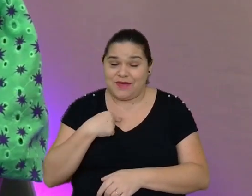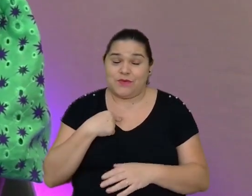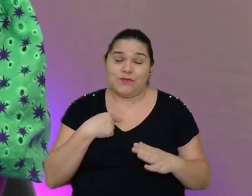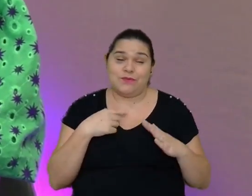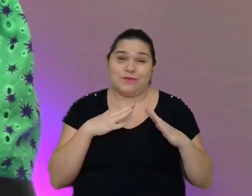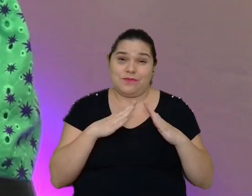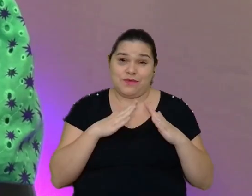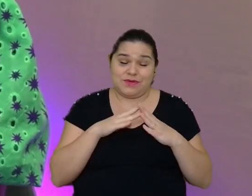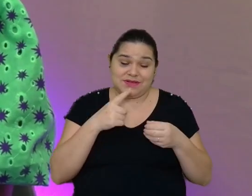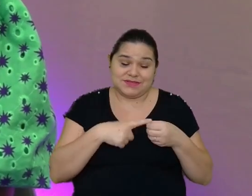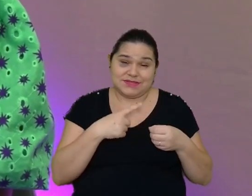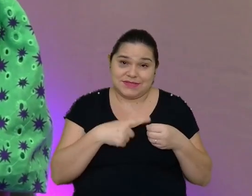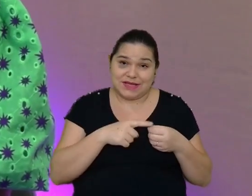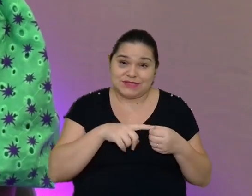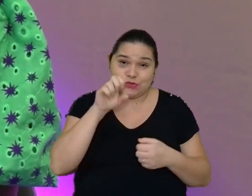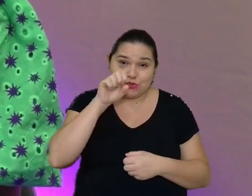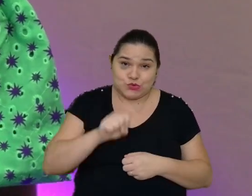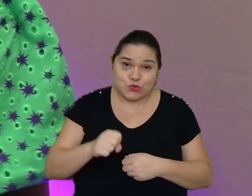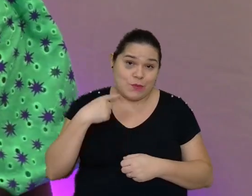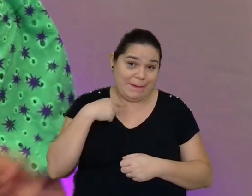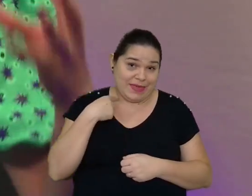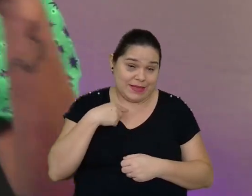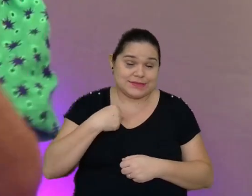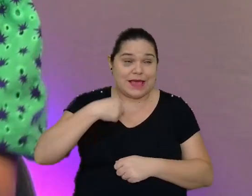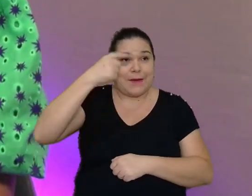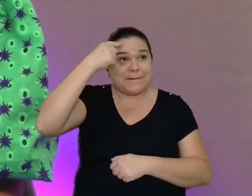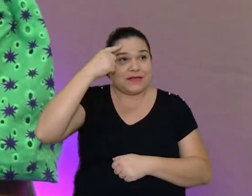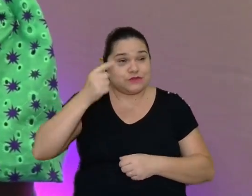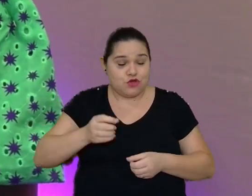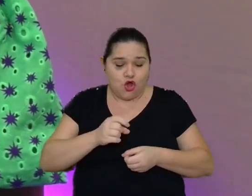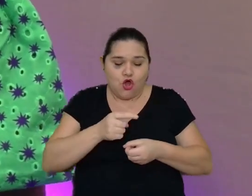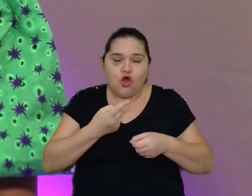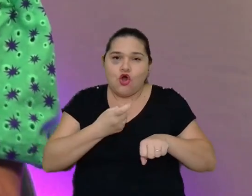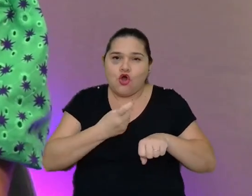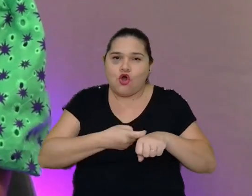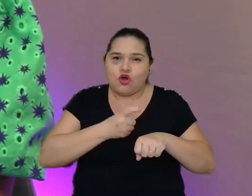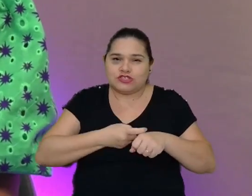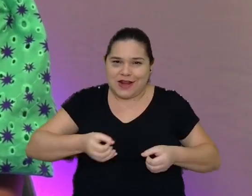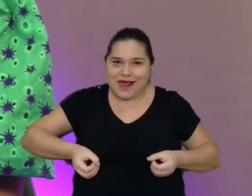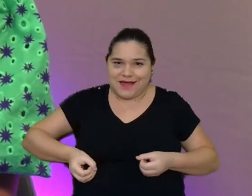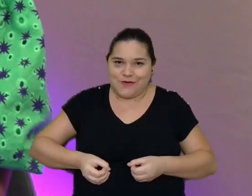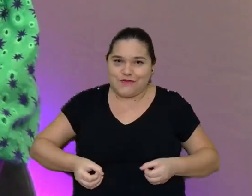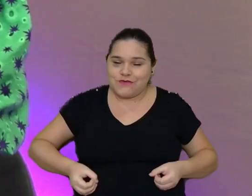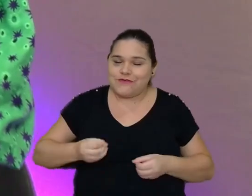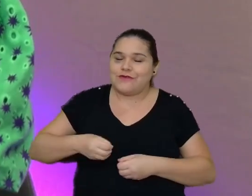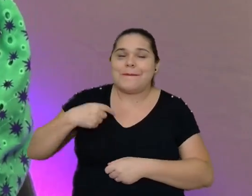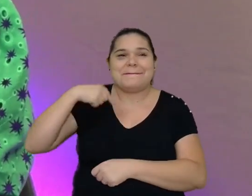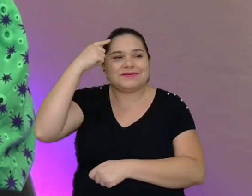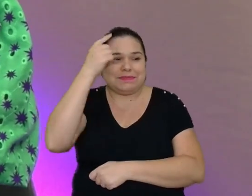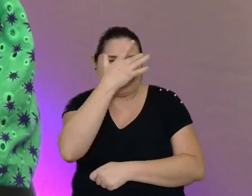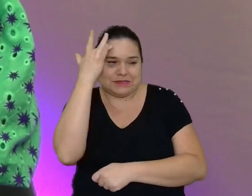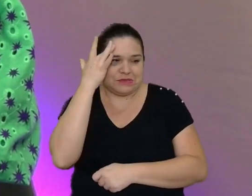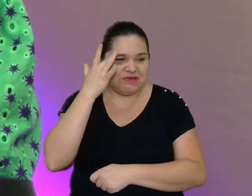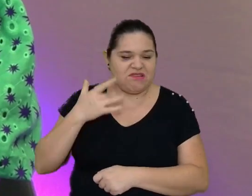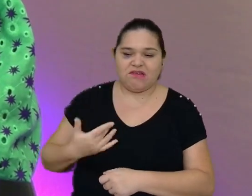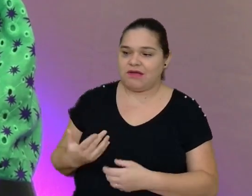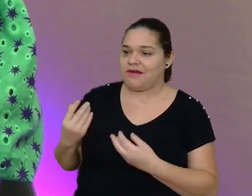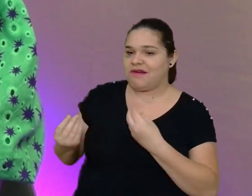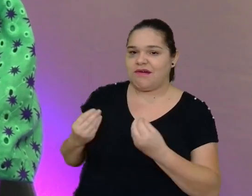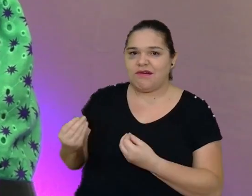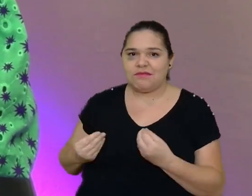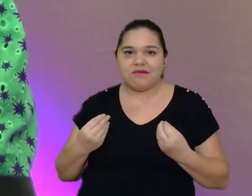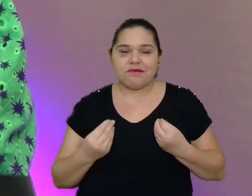eu falo, eu penso em congelar, a gente começa a perceber alguns vieses, muitas vezes até conservador comportamental mesmo.